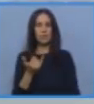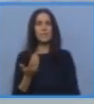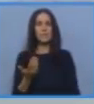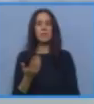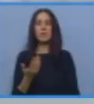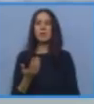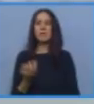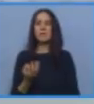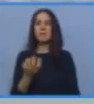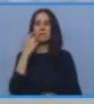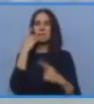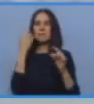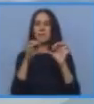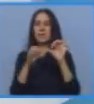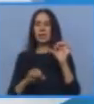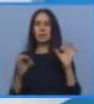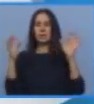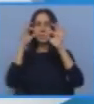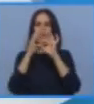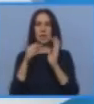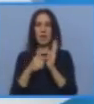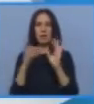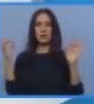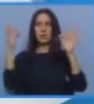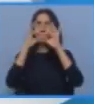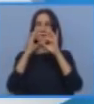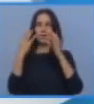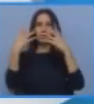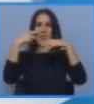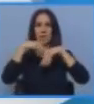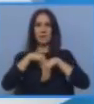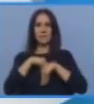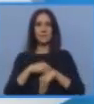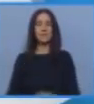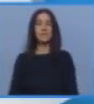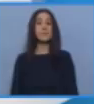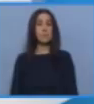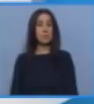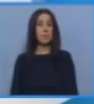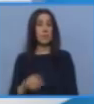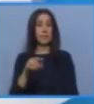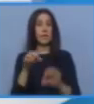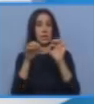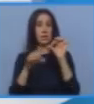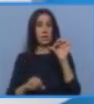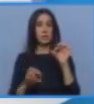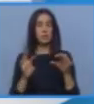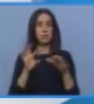onde apresenta esse relato do Espírito Santo, a descida do Espírito Santo. Este relato está